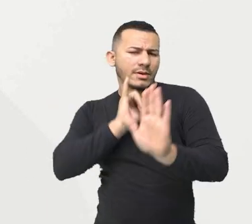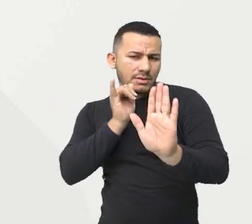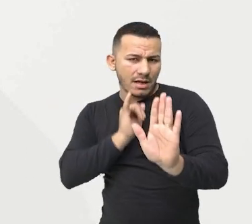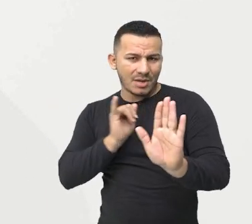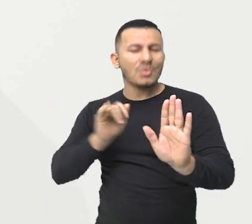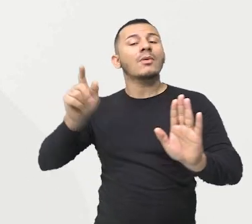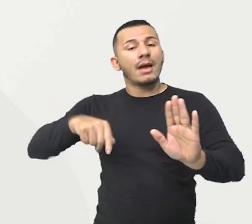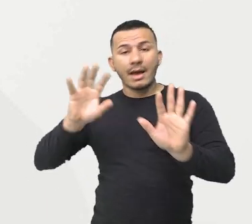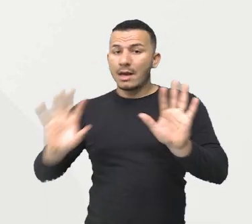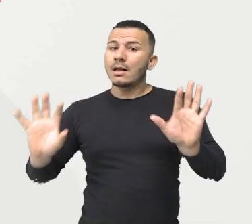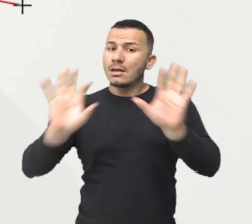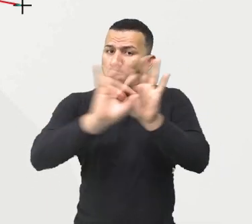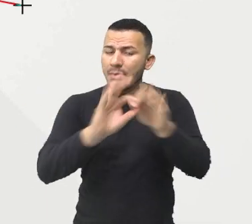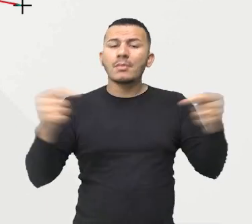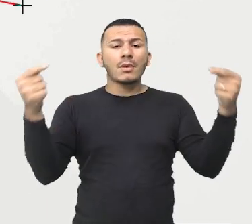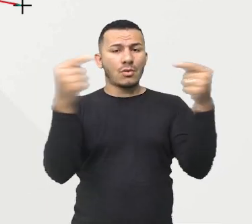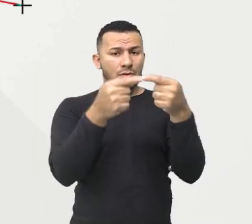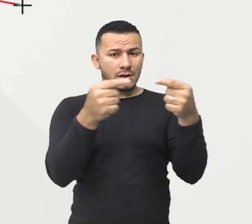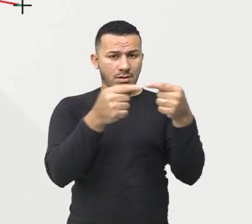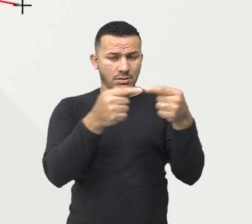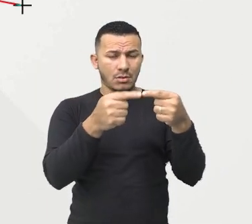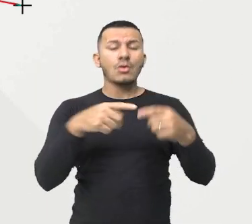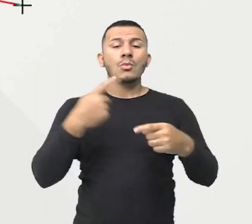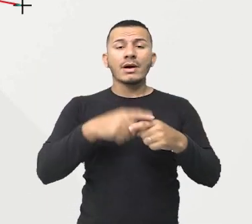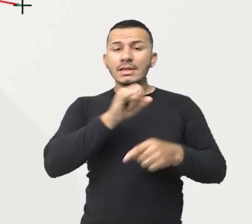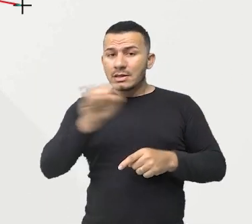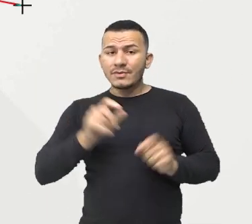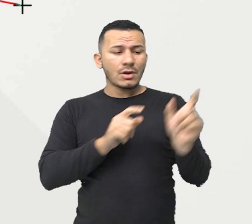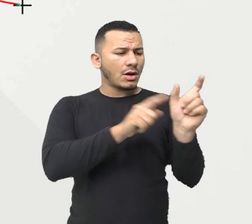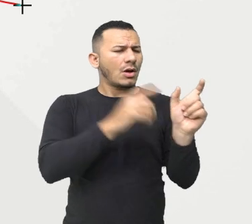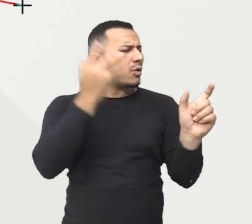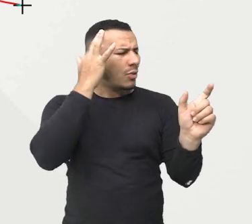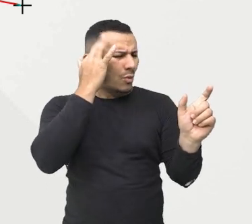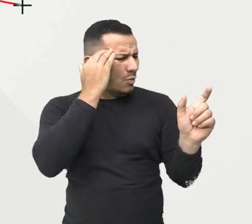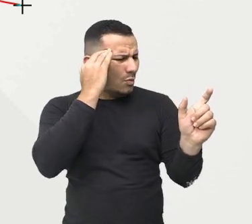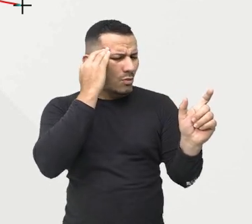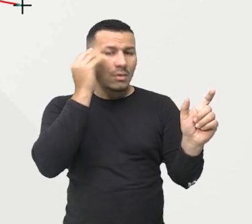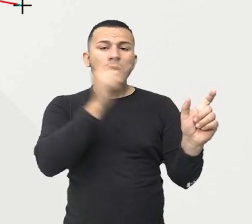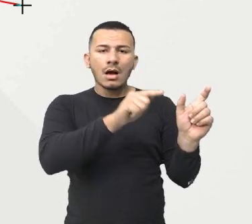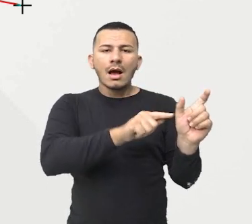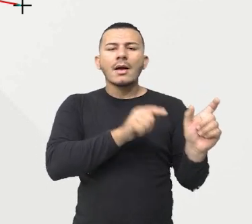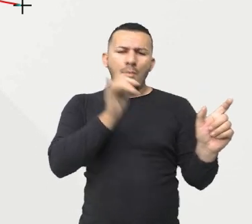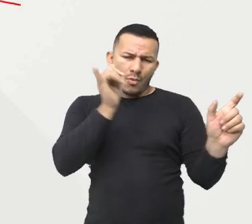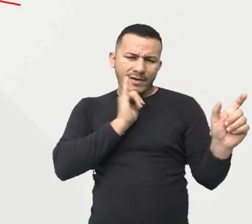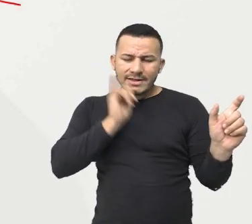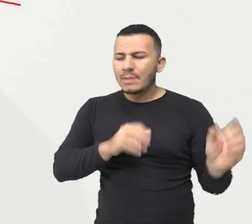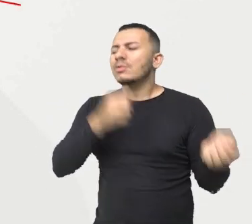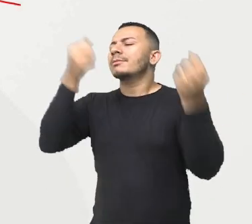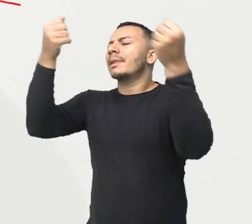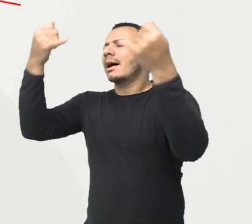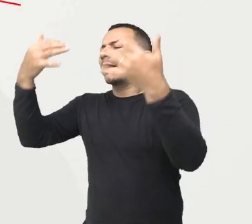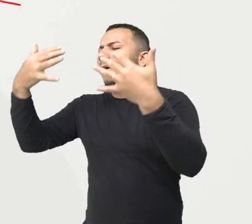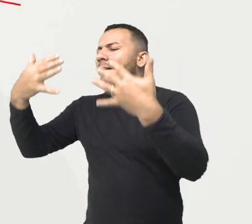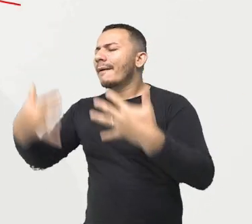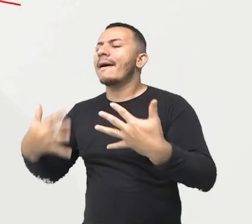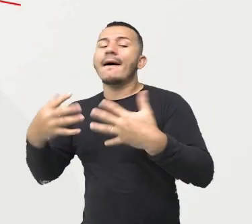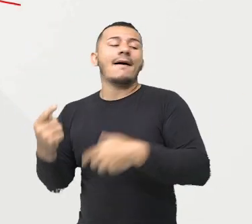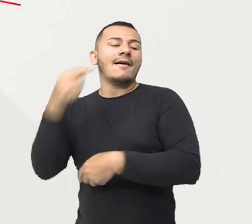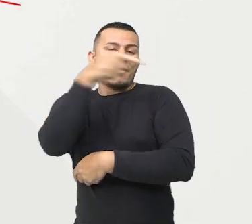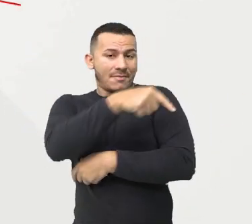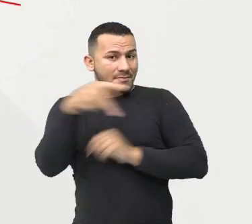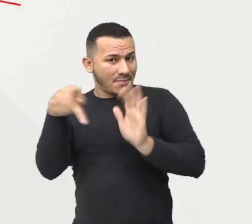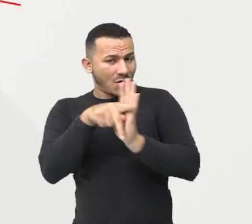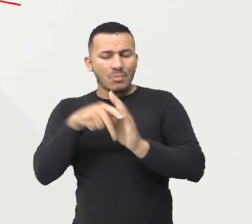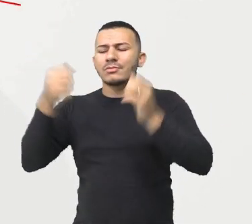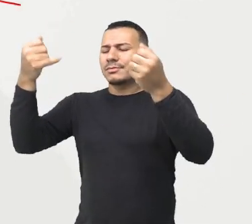uma exemplificação explicativa. Explicativa do quê? Do que foi dito anteriormente no nosso